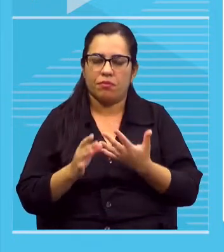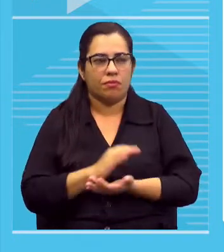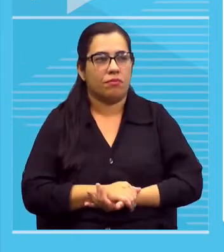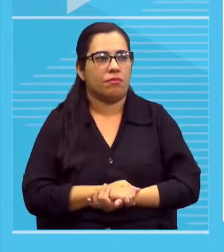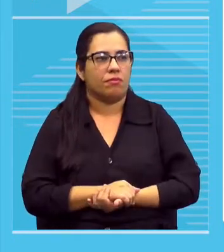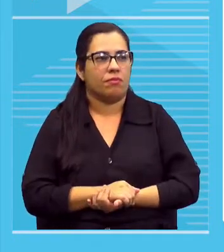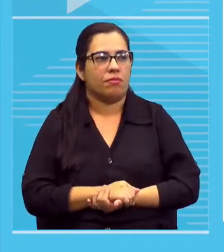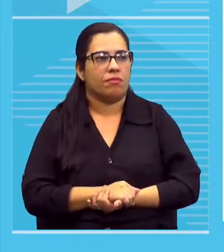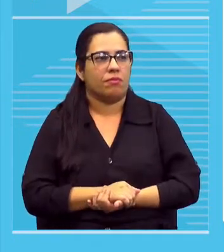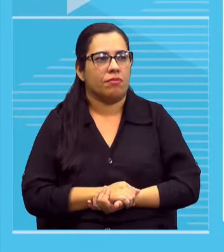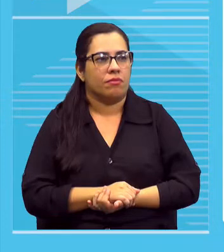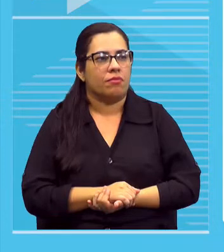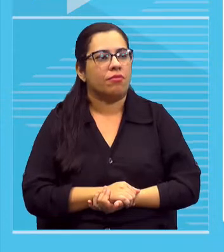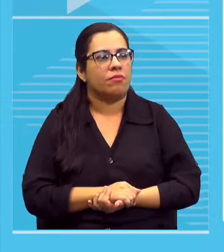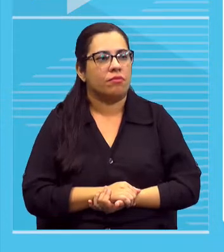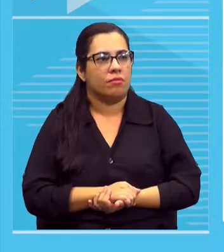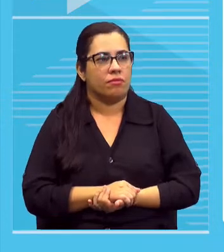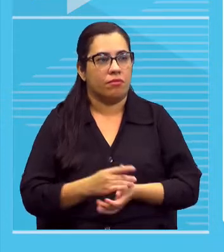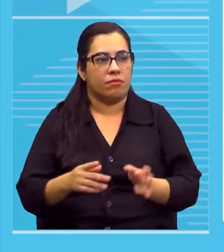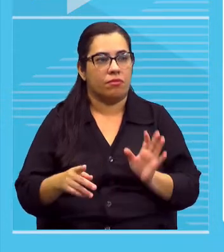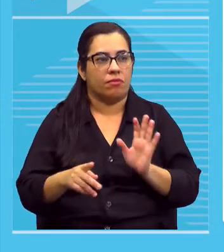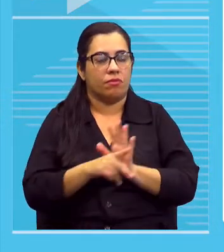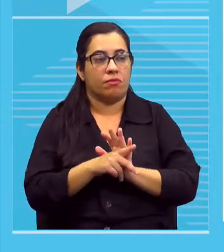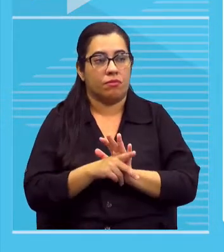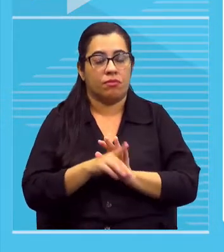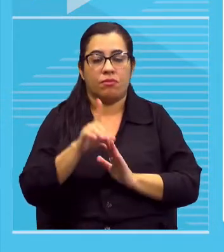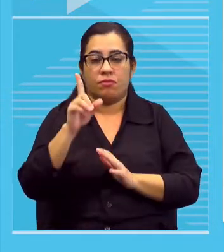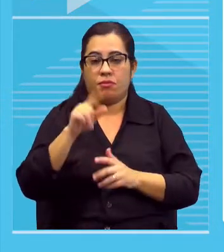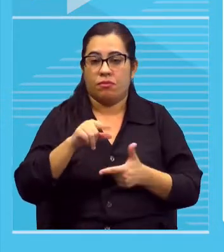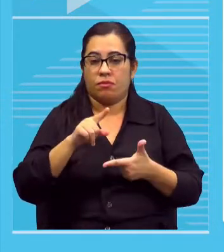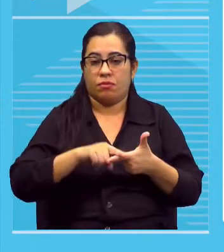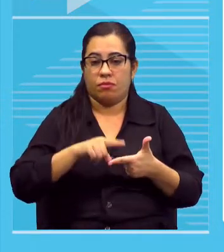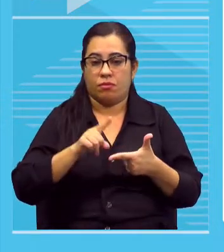é isso aqui à tangente do ângulo duplo